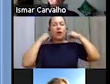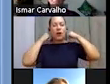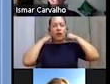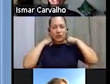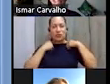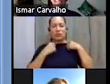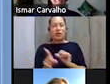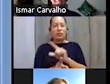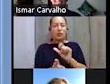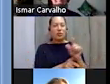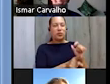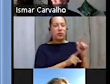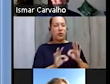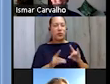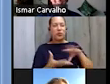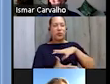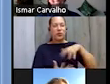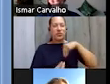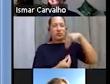os espíritos.